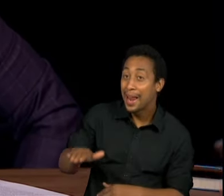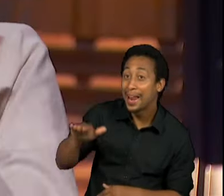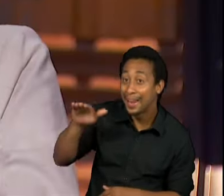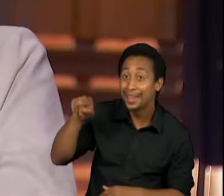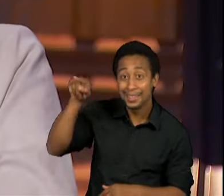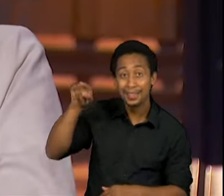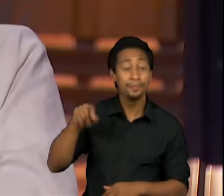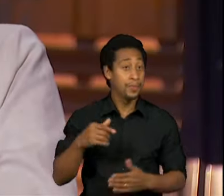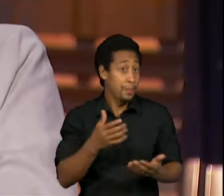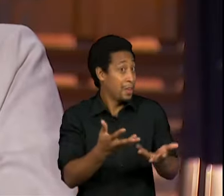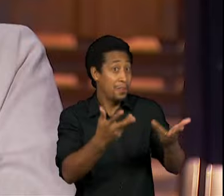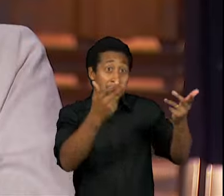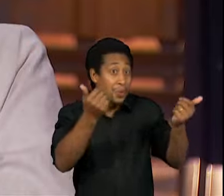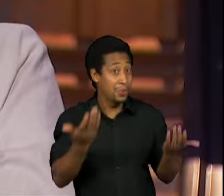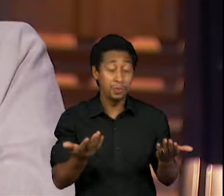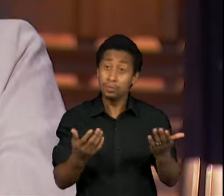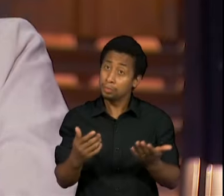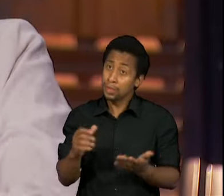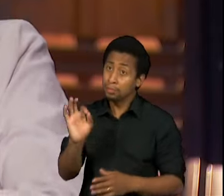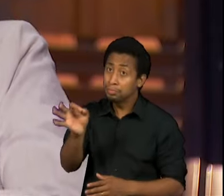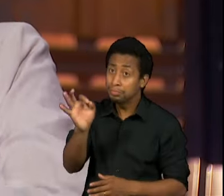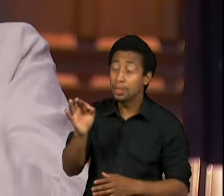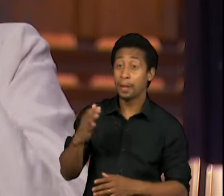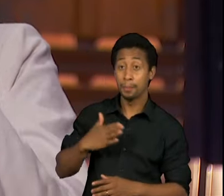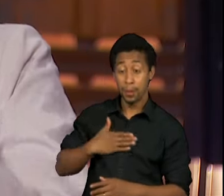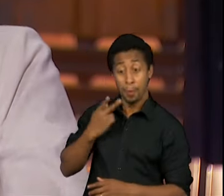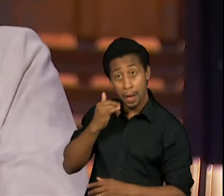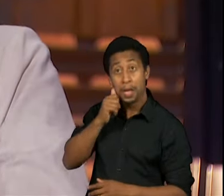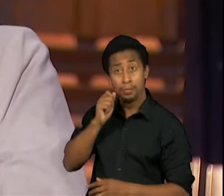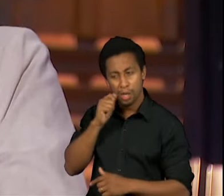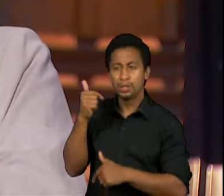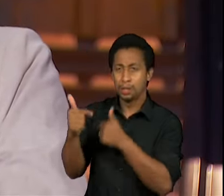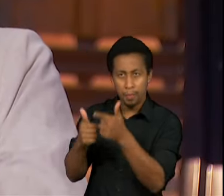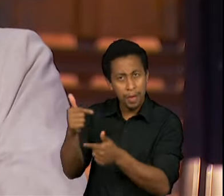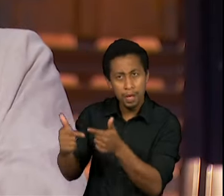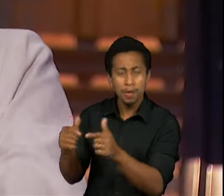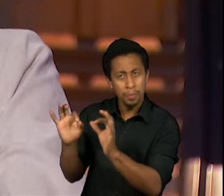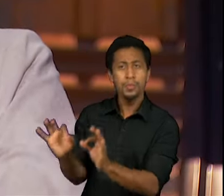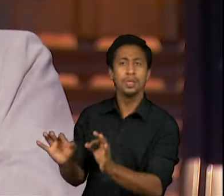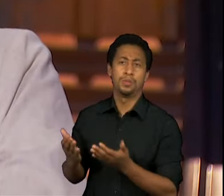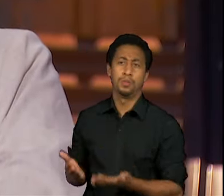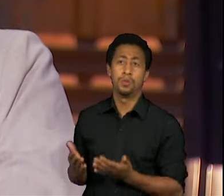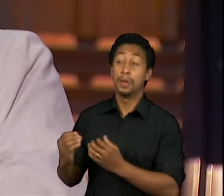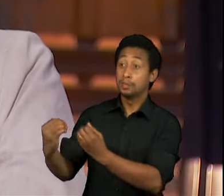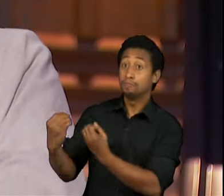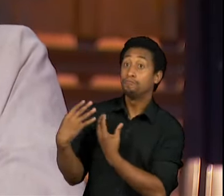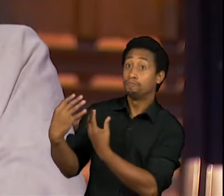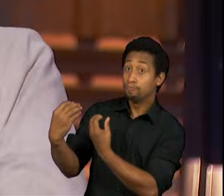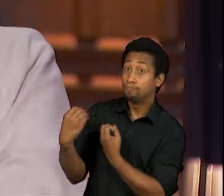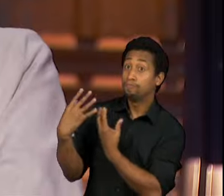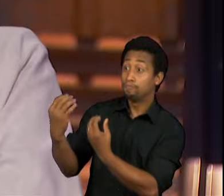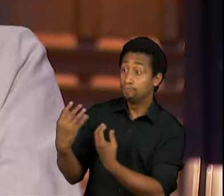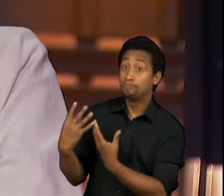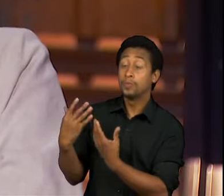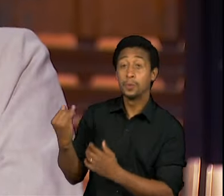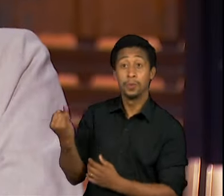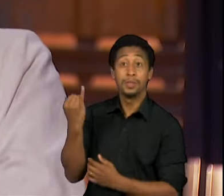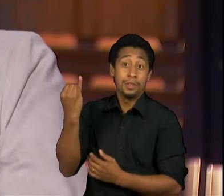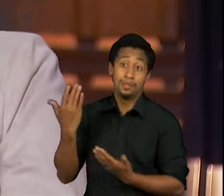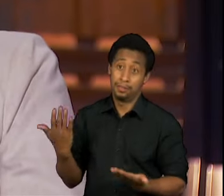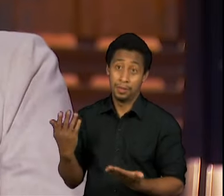disso é porque eu sou filha da classe trabalhadora mas contigo acesso a uma educação que eu não teria E fora que ele era